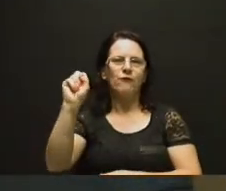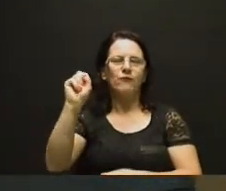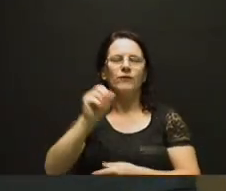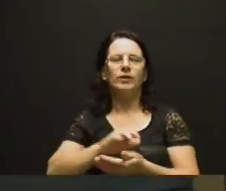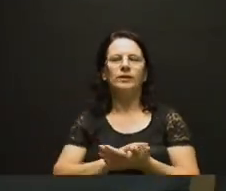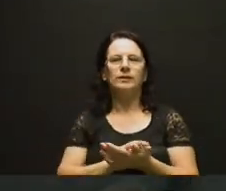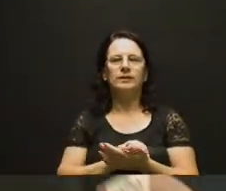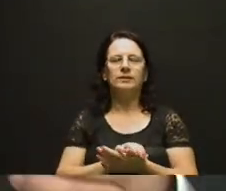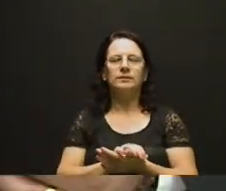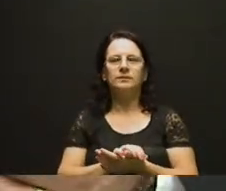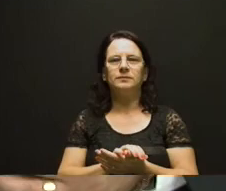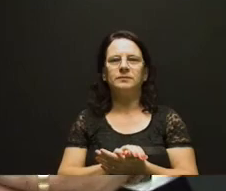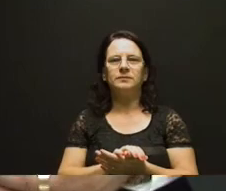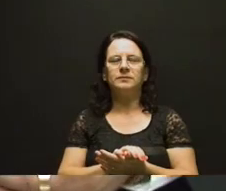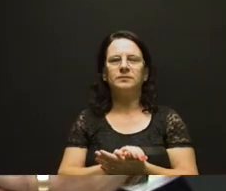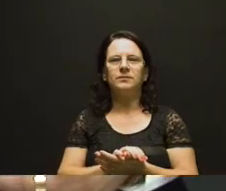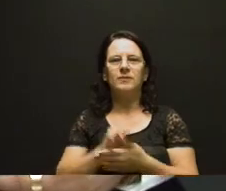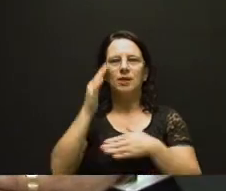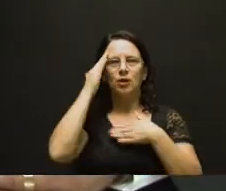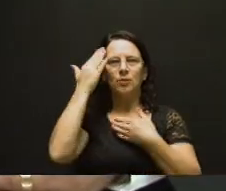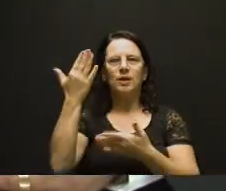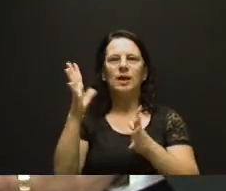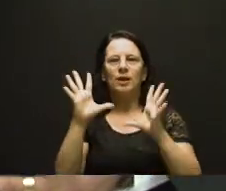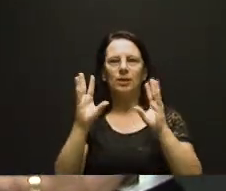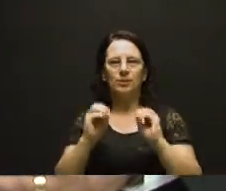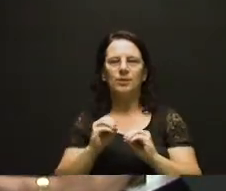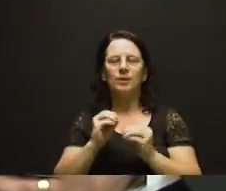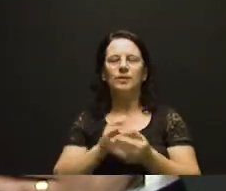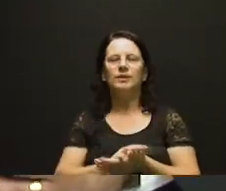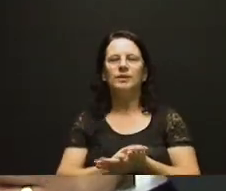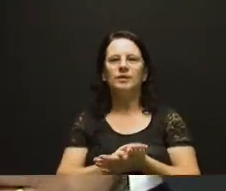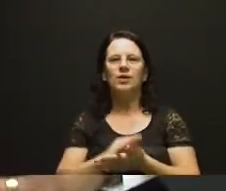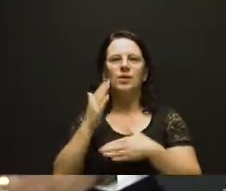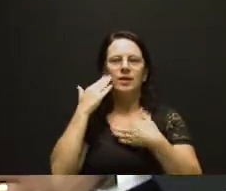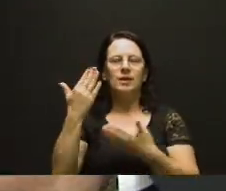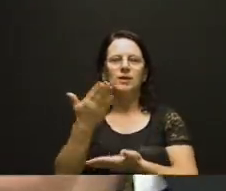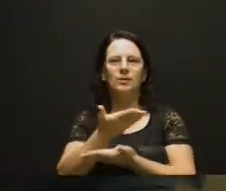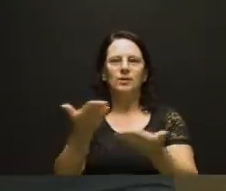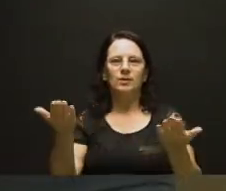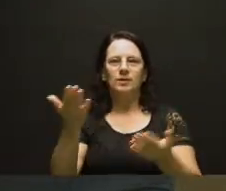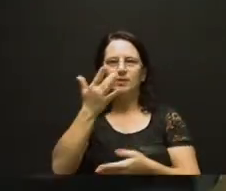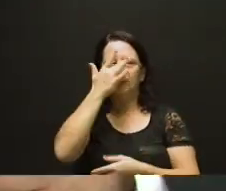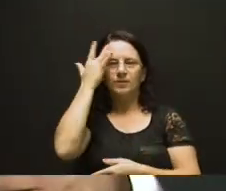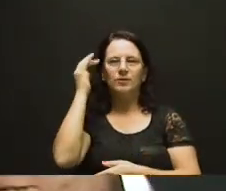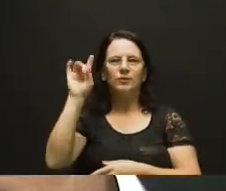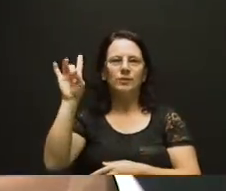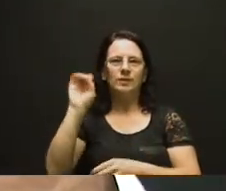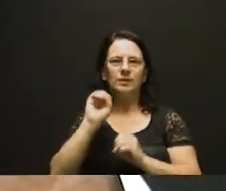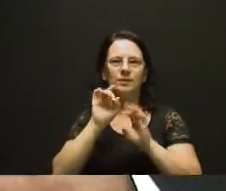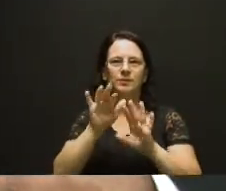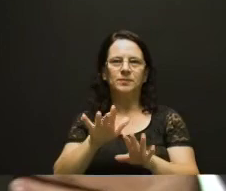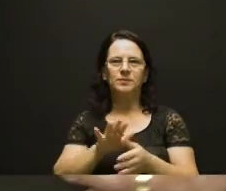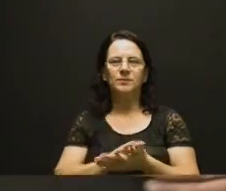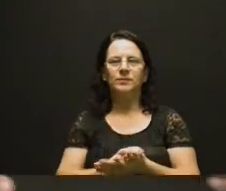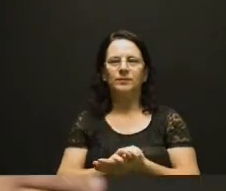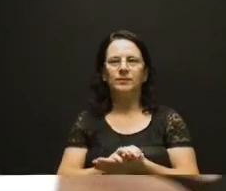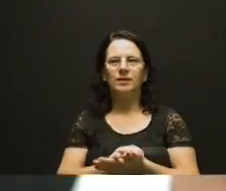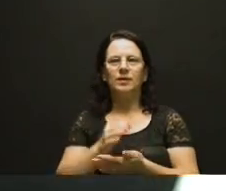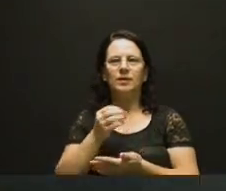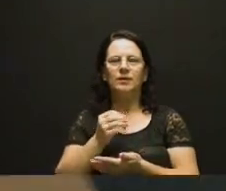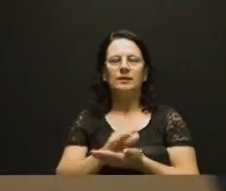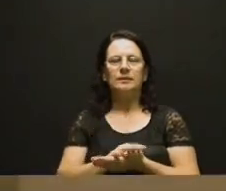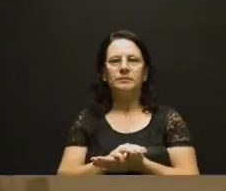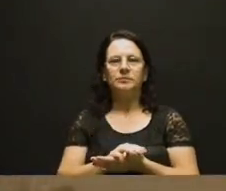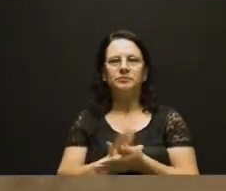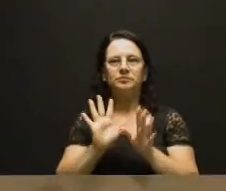por cima nessa questão obrigado uma boa noite parabéns viu eu que agradeço um abraço a todos e fiquem com deus é bom e vamos